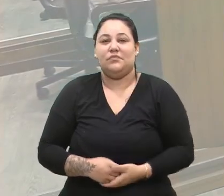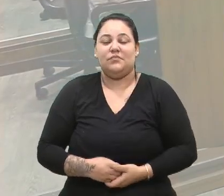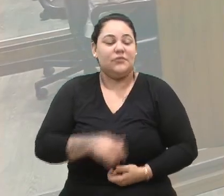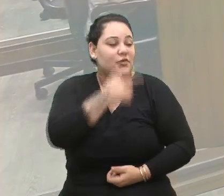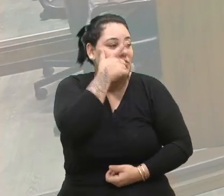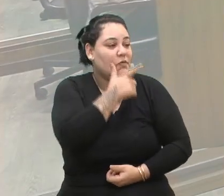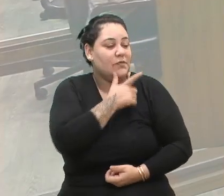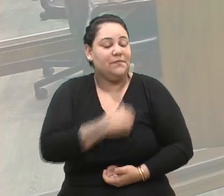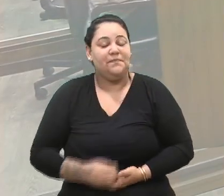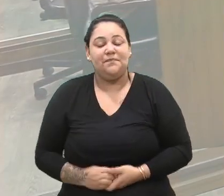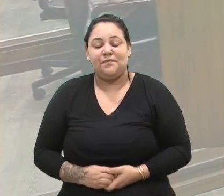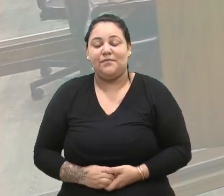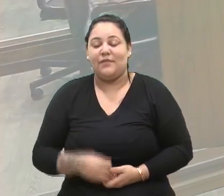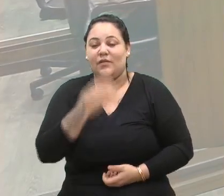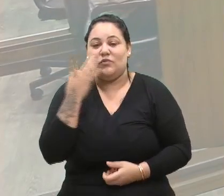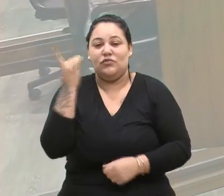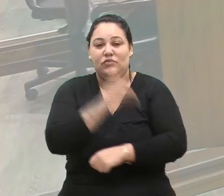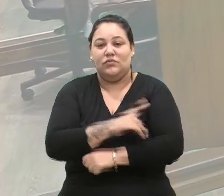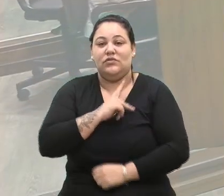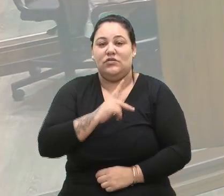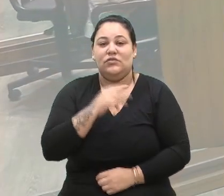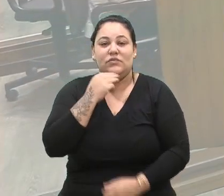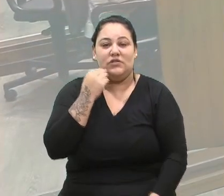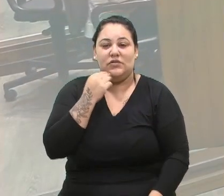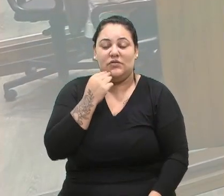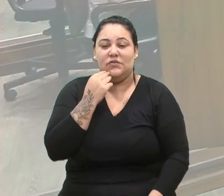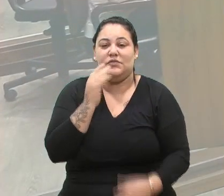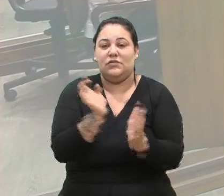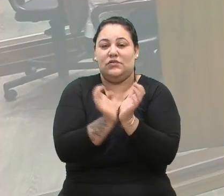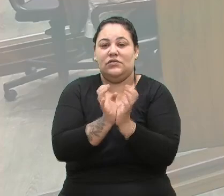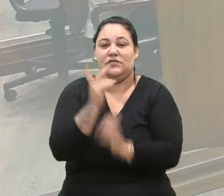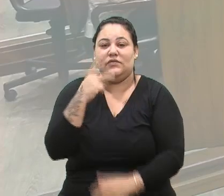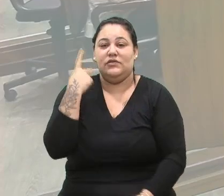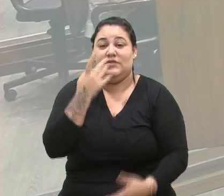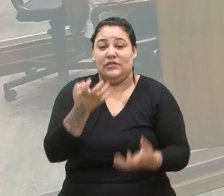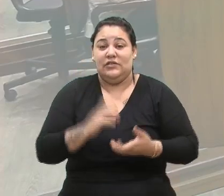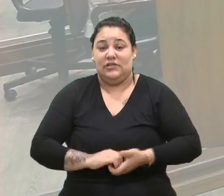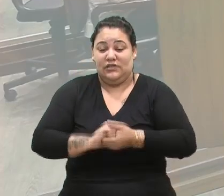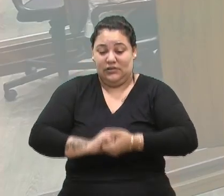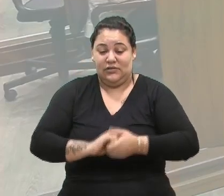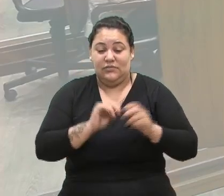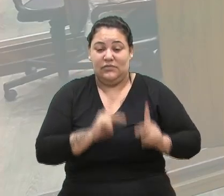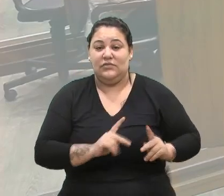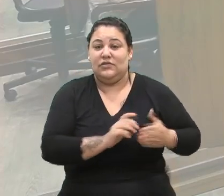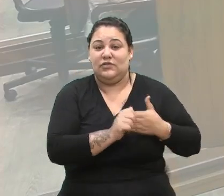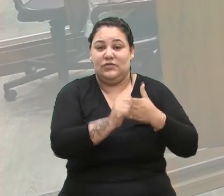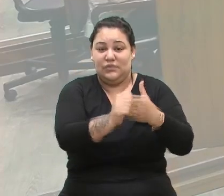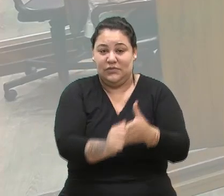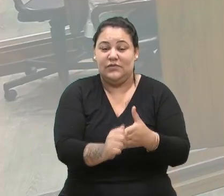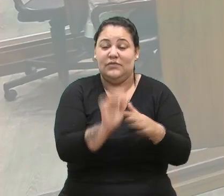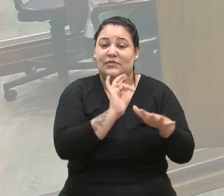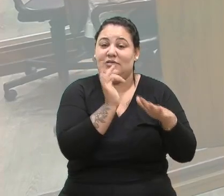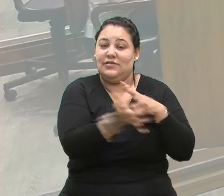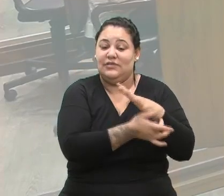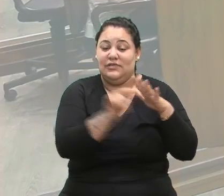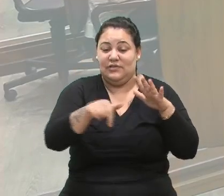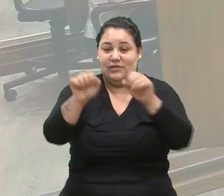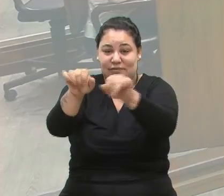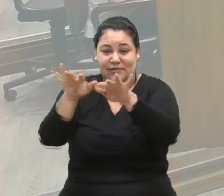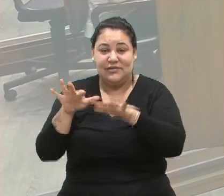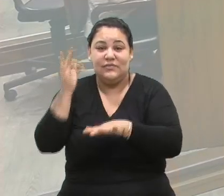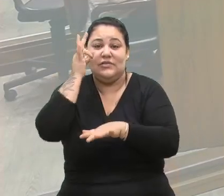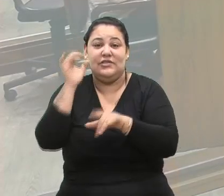presidente Marisol, colegas vereadores, vereadoras. Saudar as pessoas que nos acompanham pelas redes, aqui no plenário. Em nome